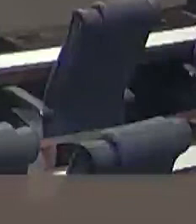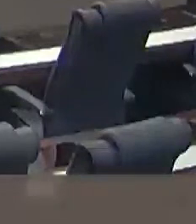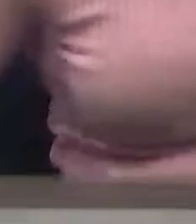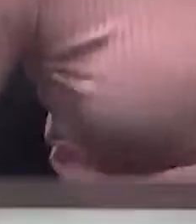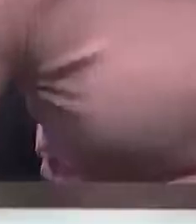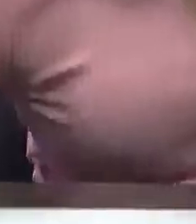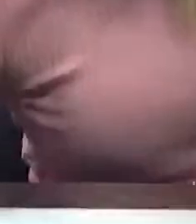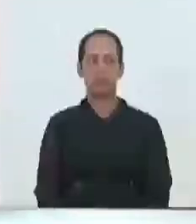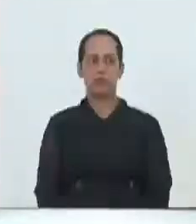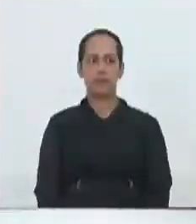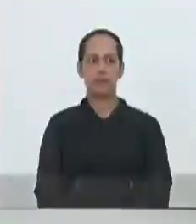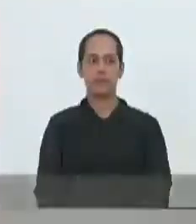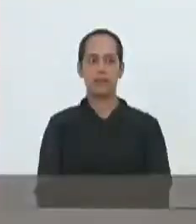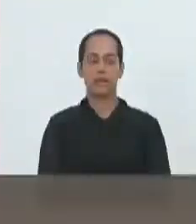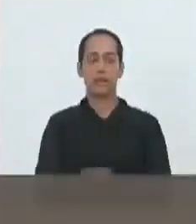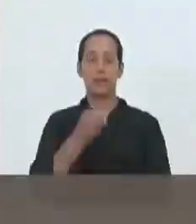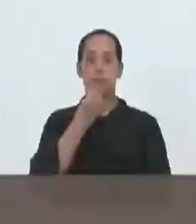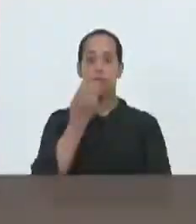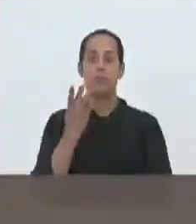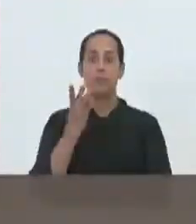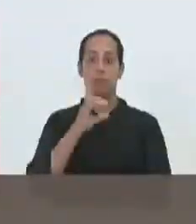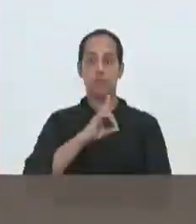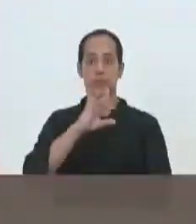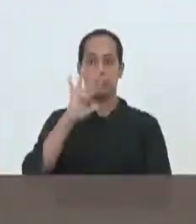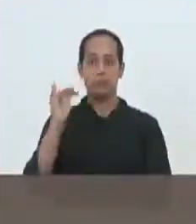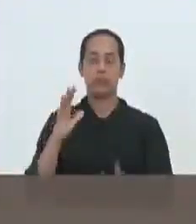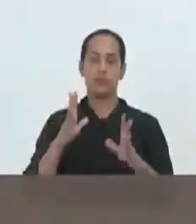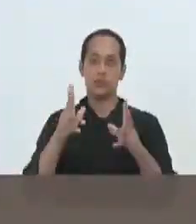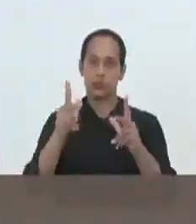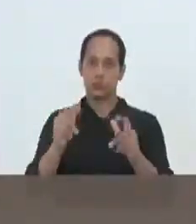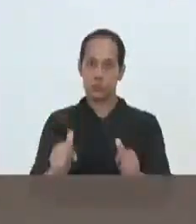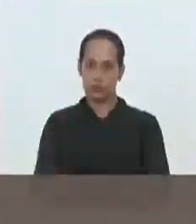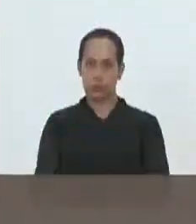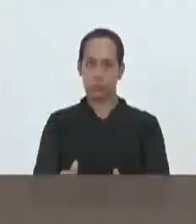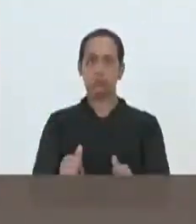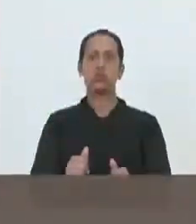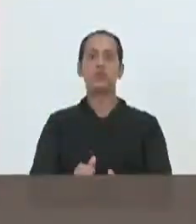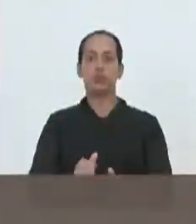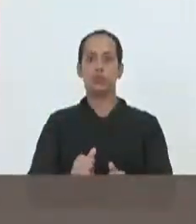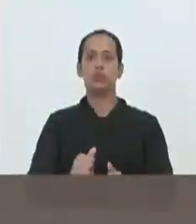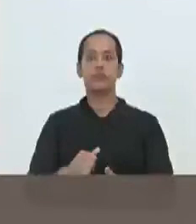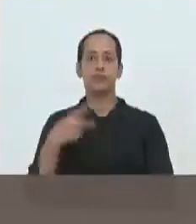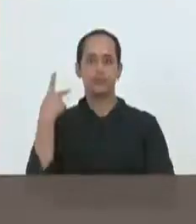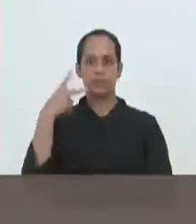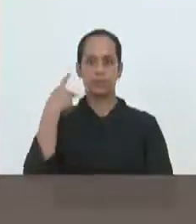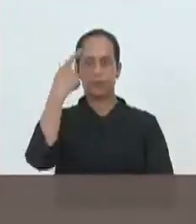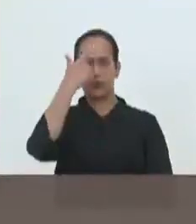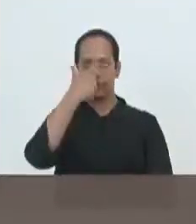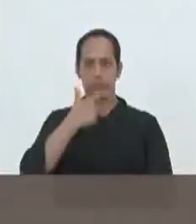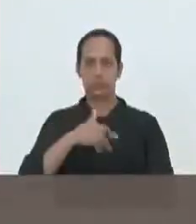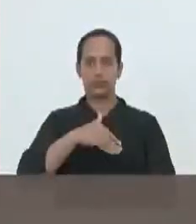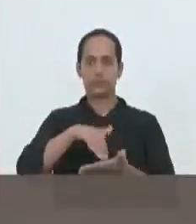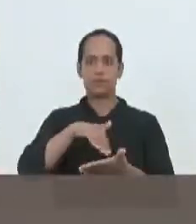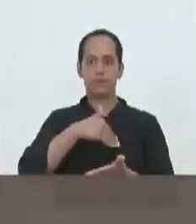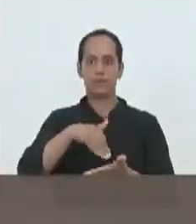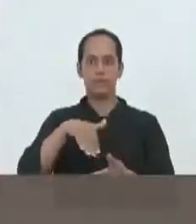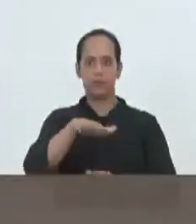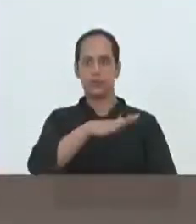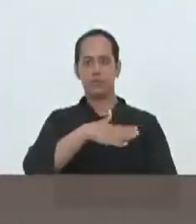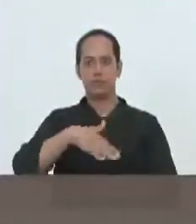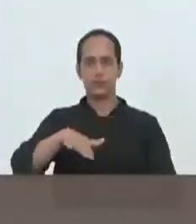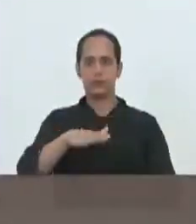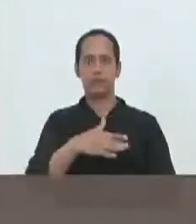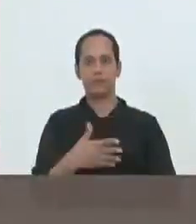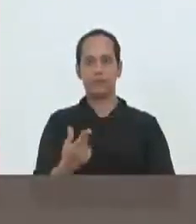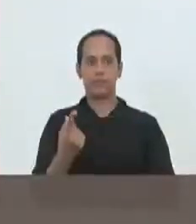Bom dia a todos presente aqui esse Vereador presidente da Comissão de Finanças e orçamento carol ribeiro membro